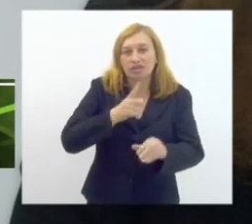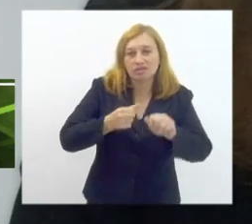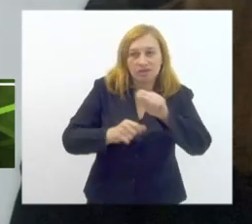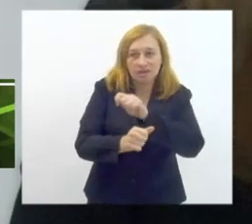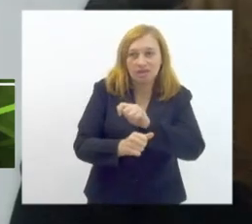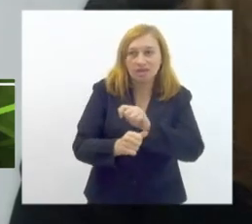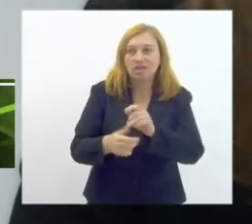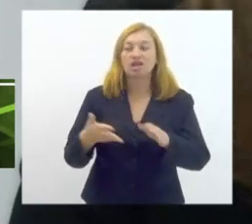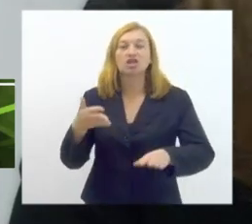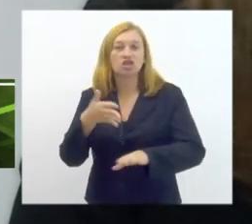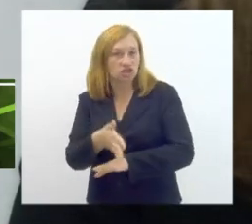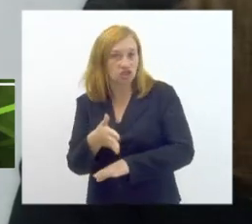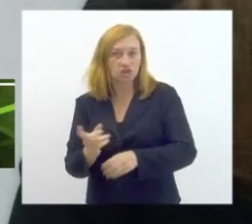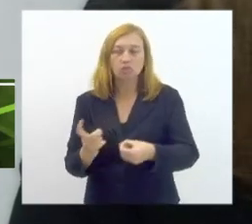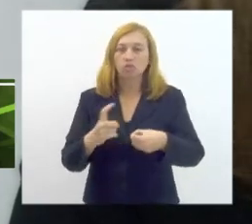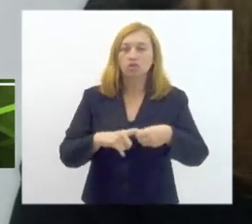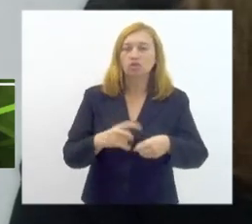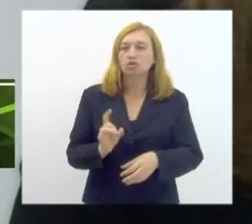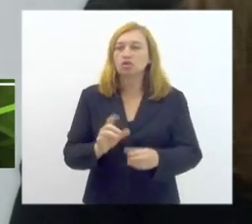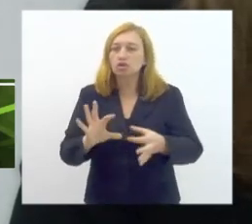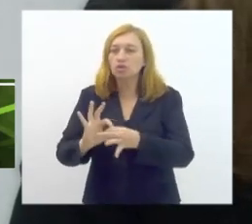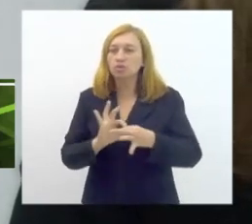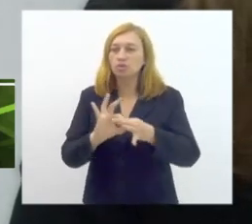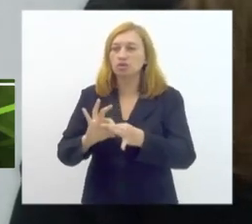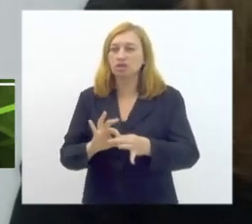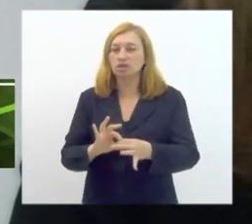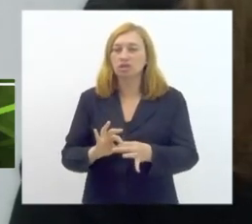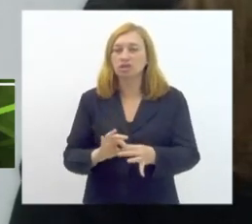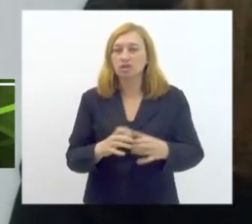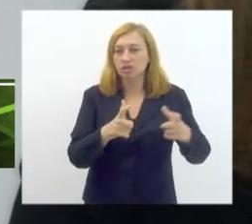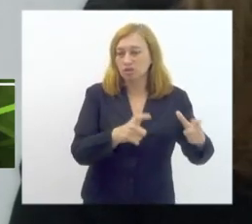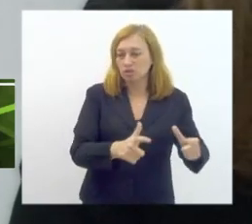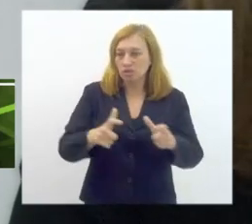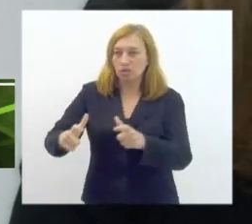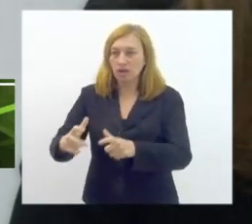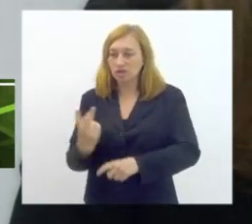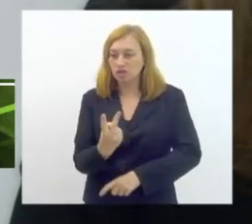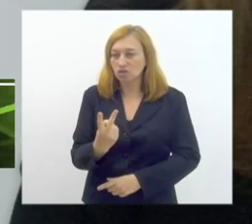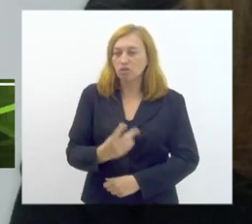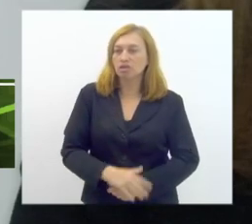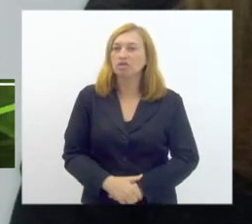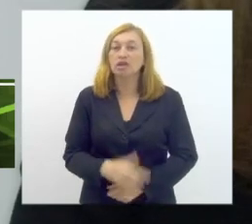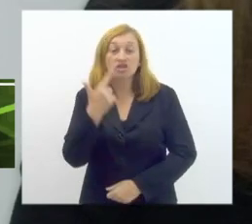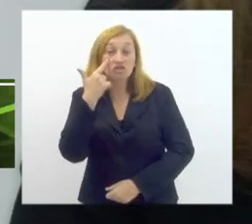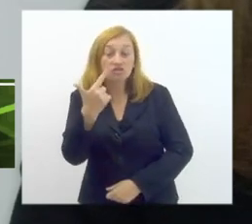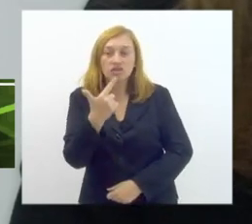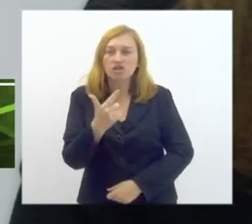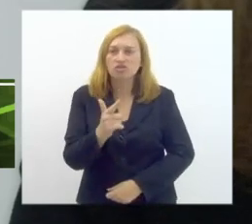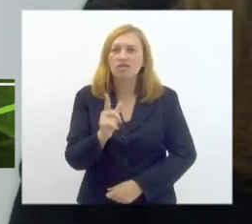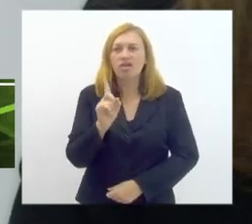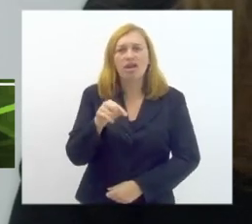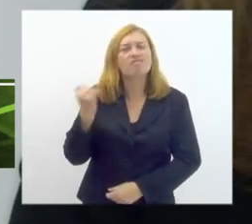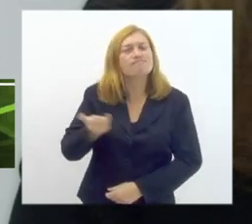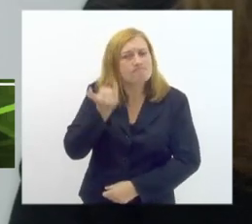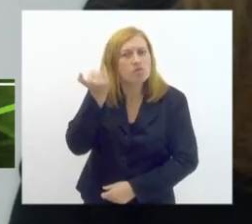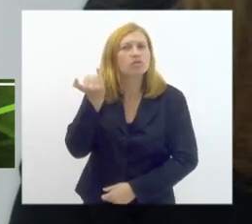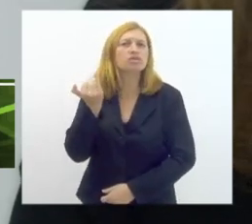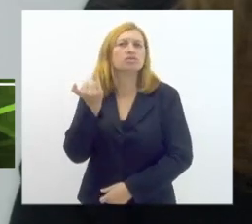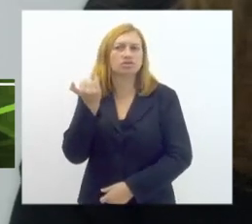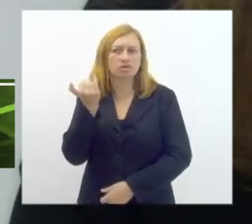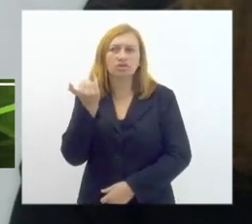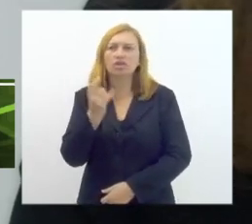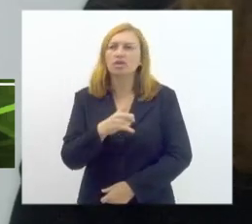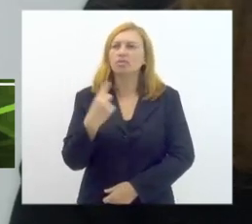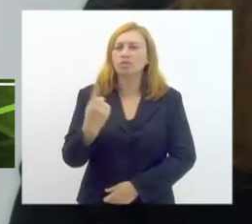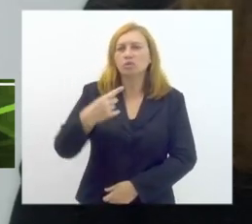E chega o consórcio e une essas duas regiões, e o que a gente tem vivenciado é algo extremamente importante para